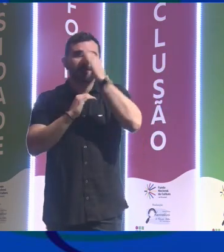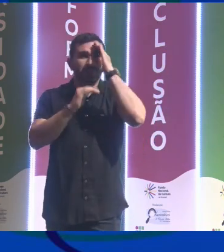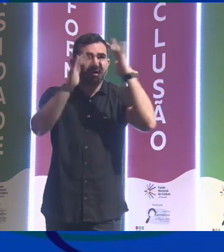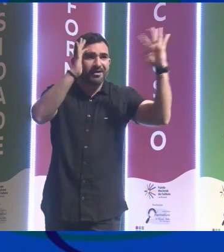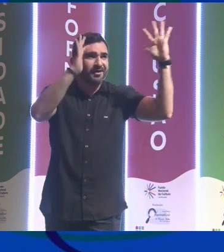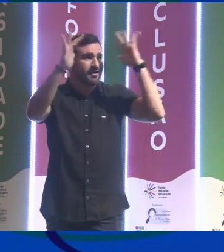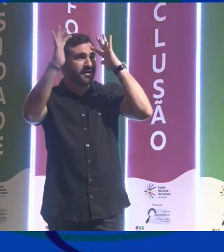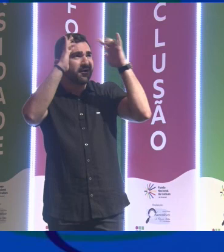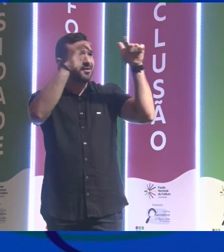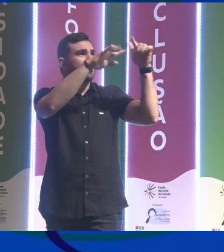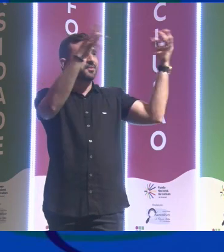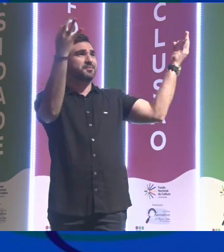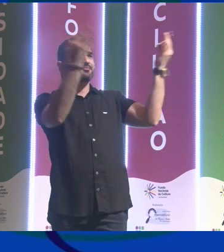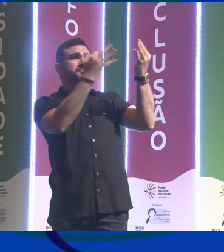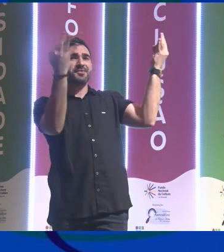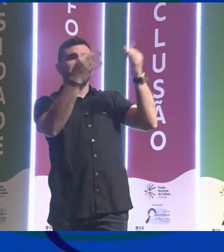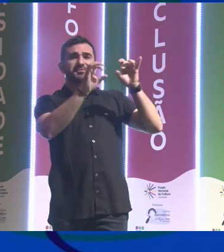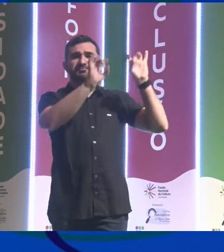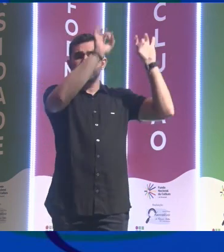Pensamentos cruciais.